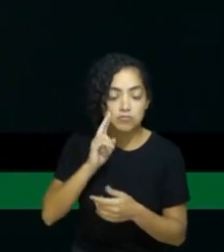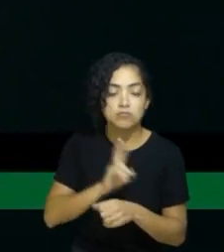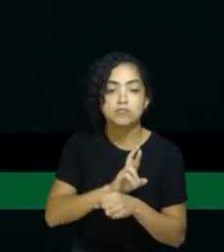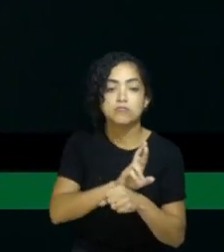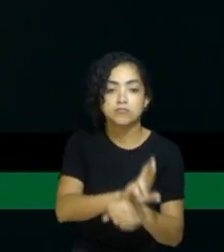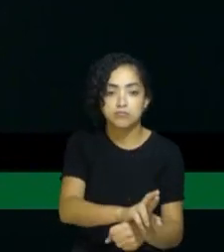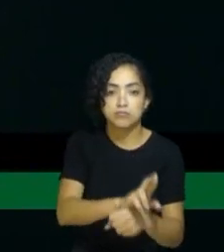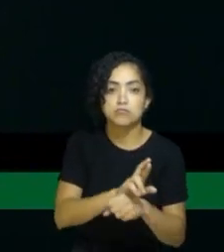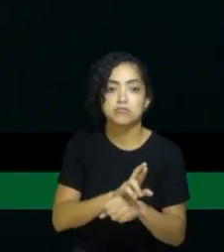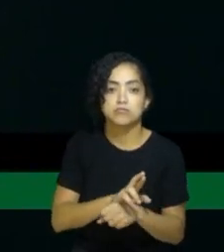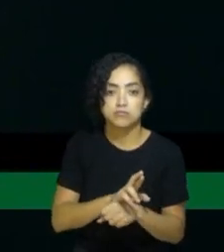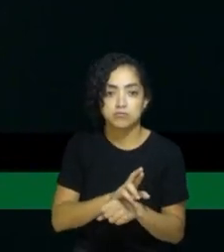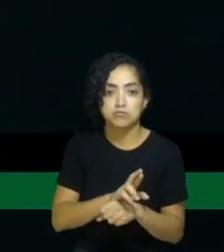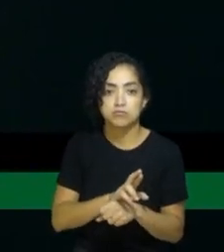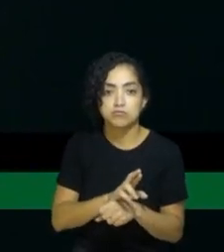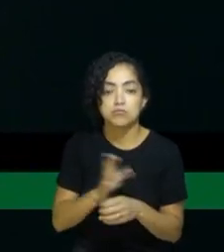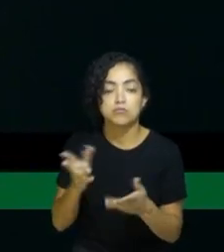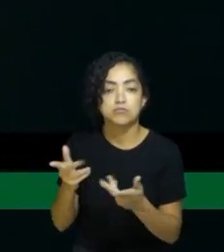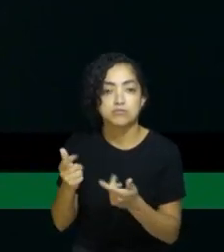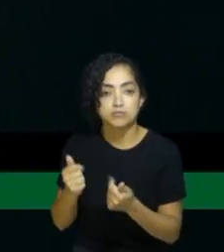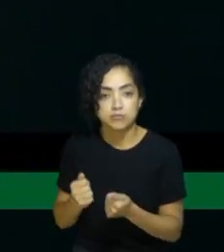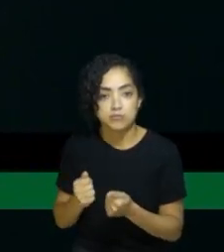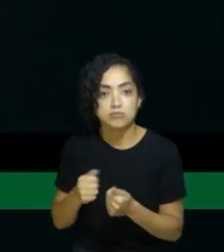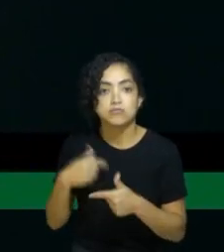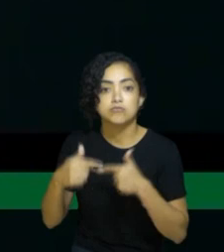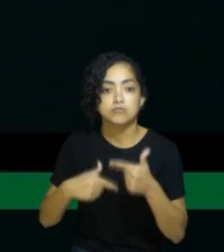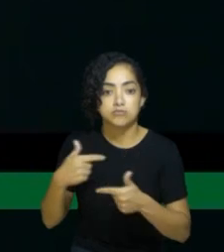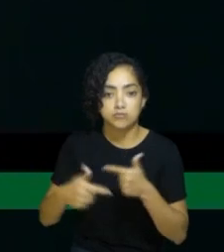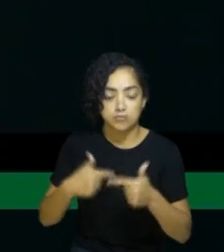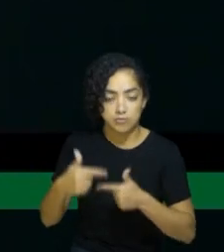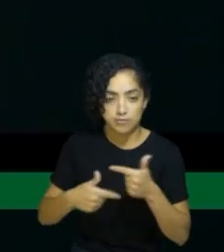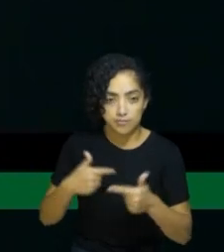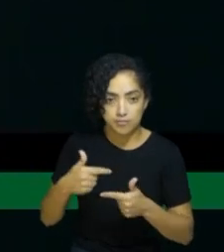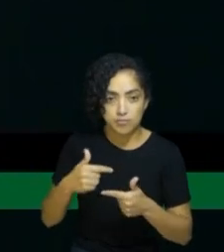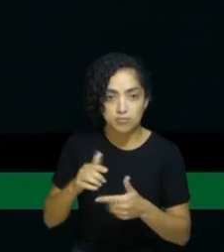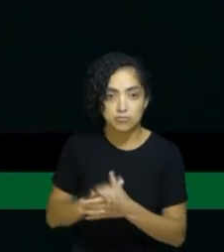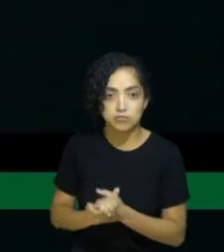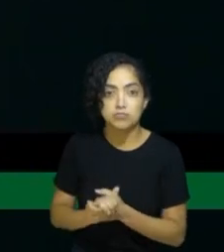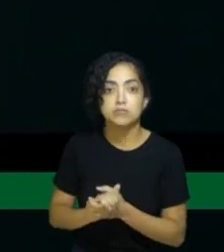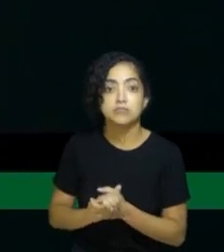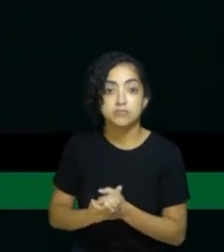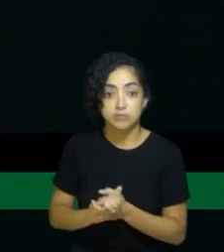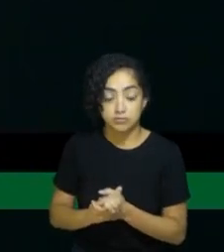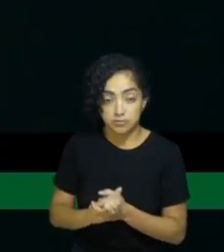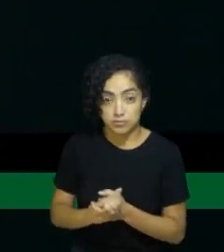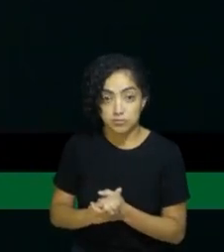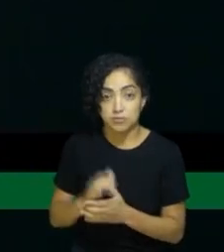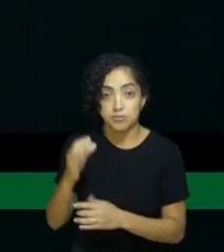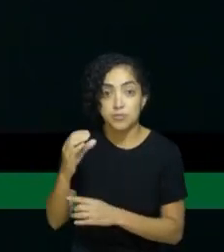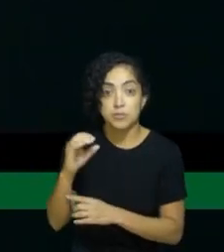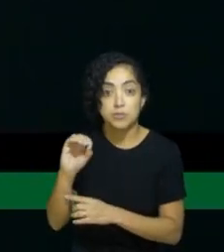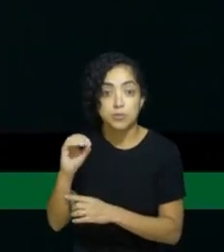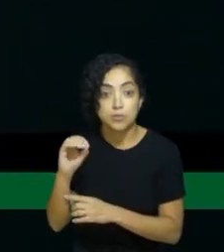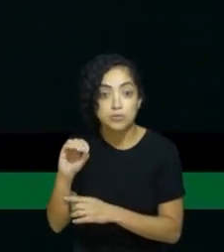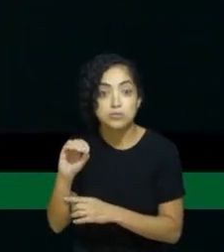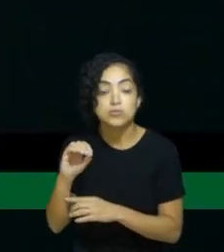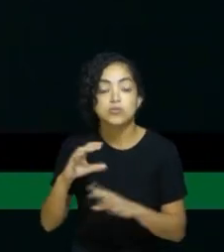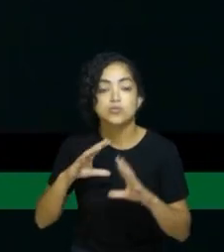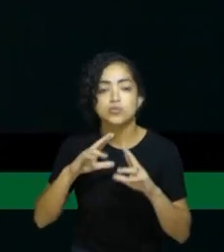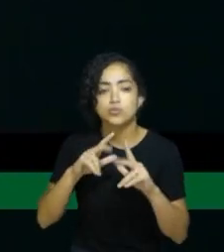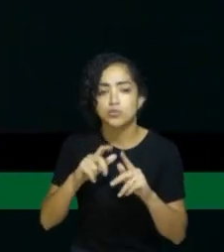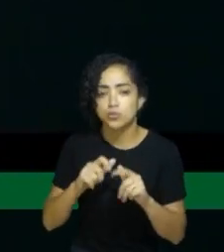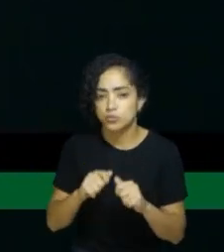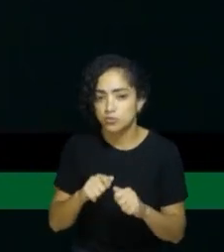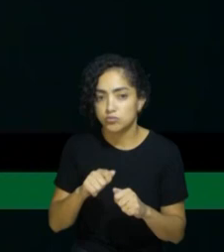a região excelente Deputado que trabalha aqui nessa região Deputado Óscar gutes e todos os deputados aqui da